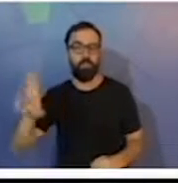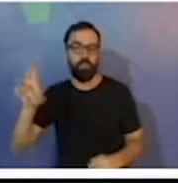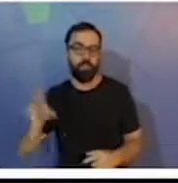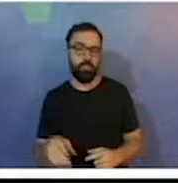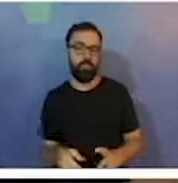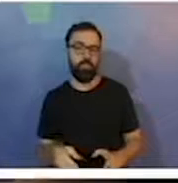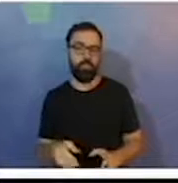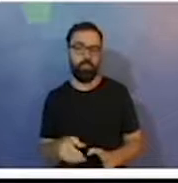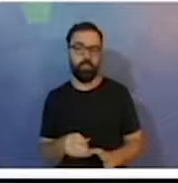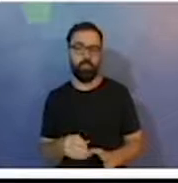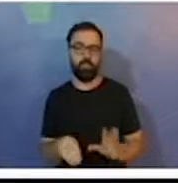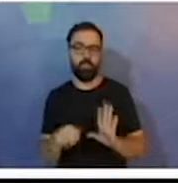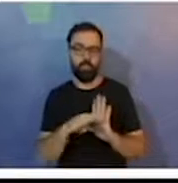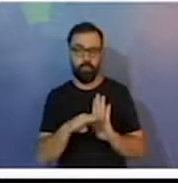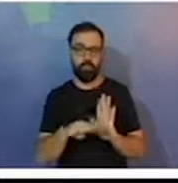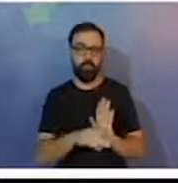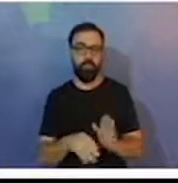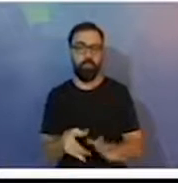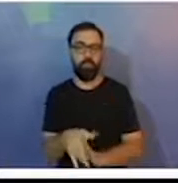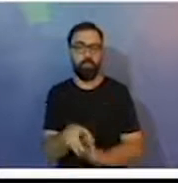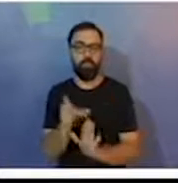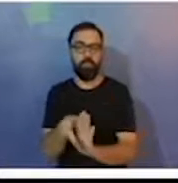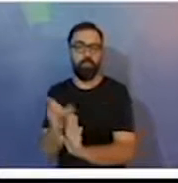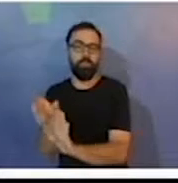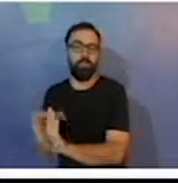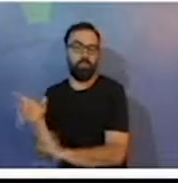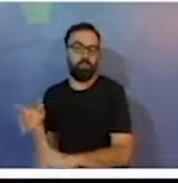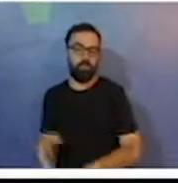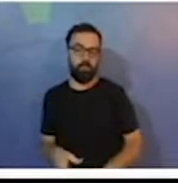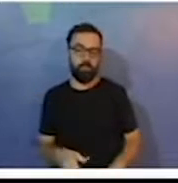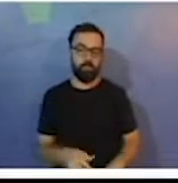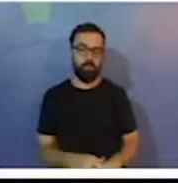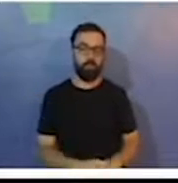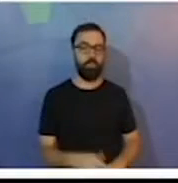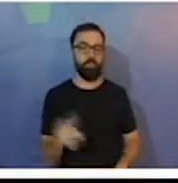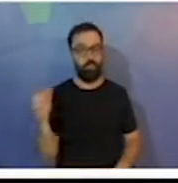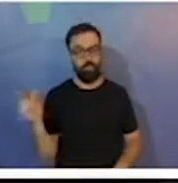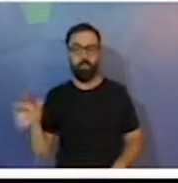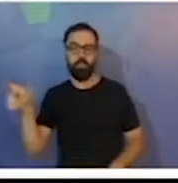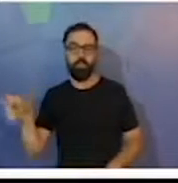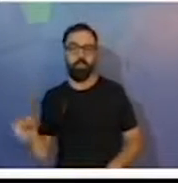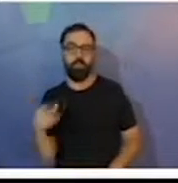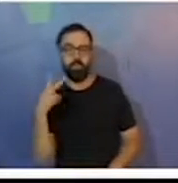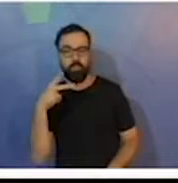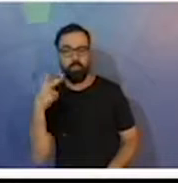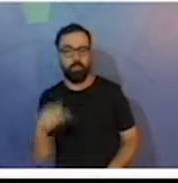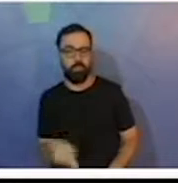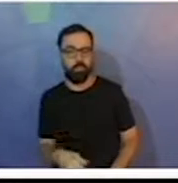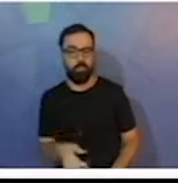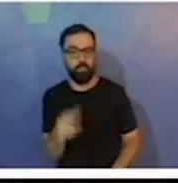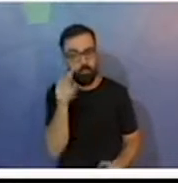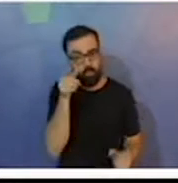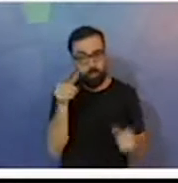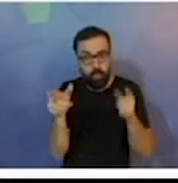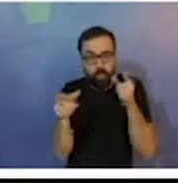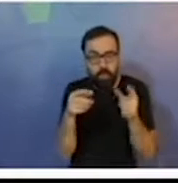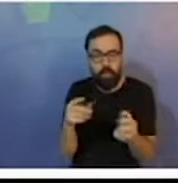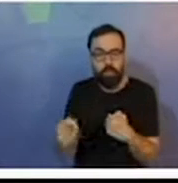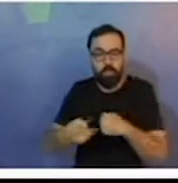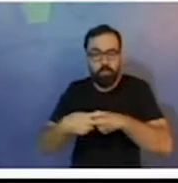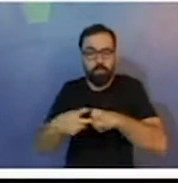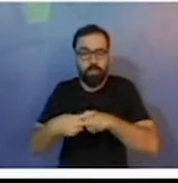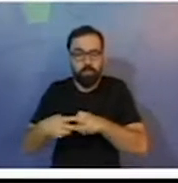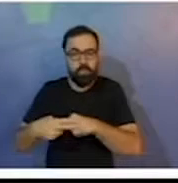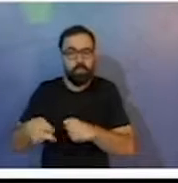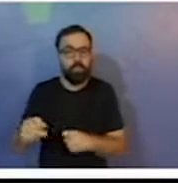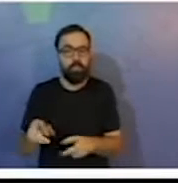para dar instruções e aqui eu venha artêmia contribuindo com a gente veja mais alguns verbos